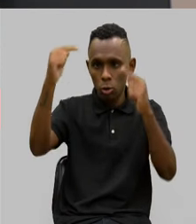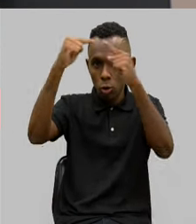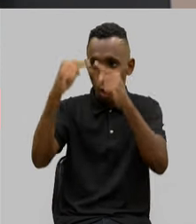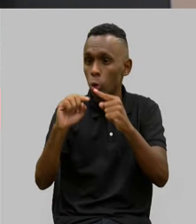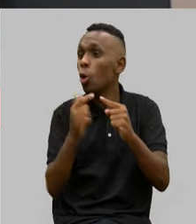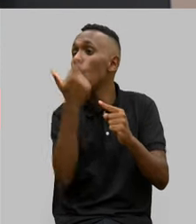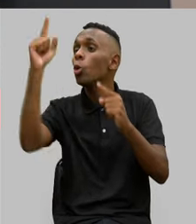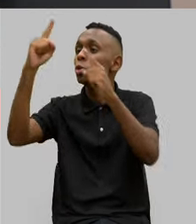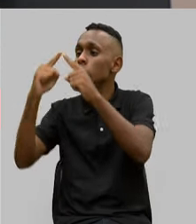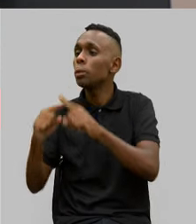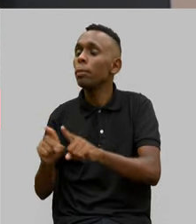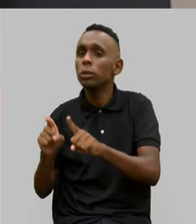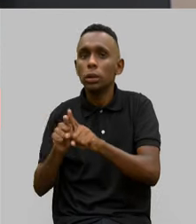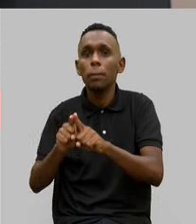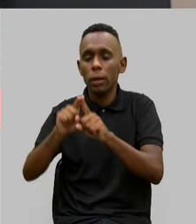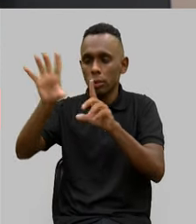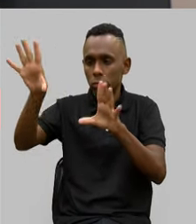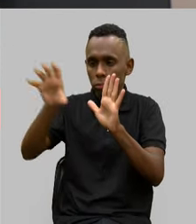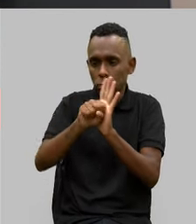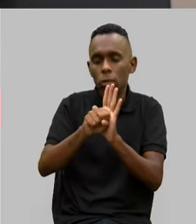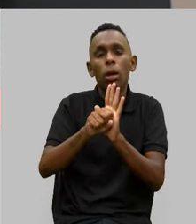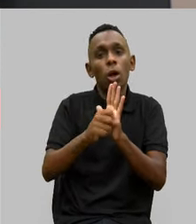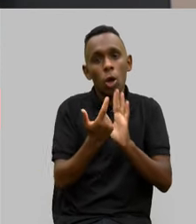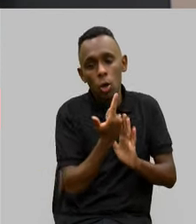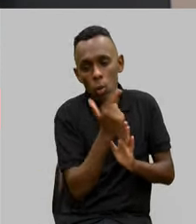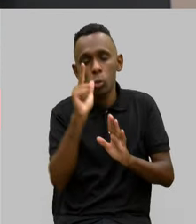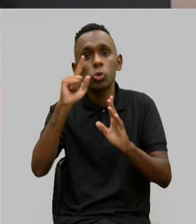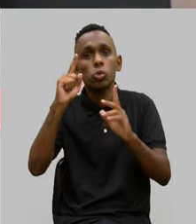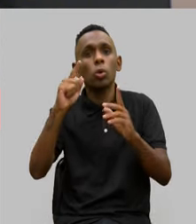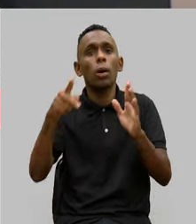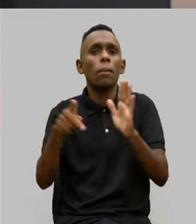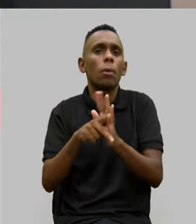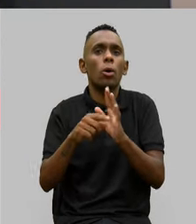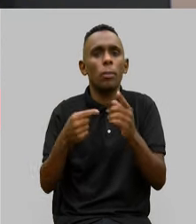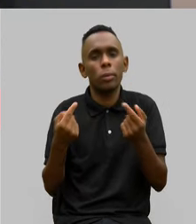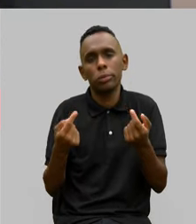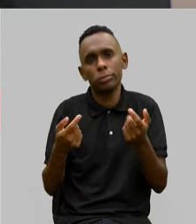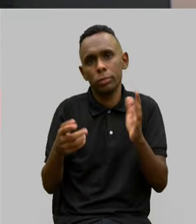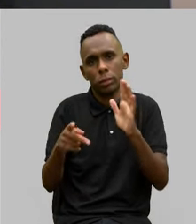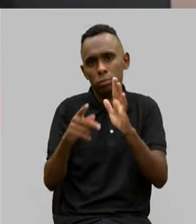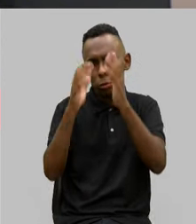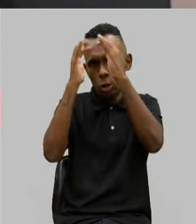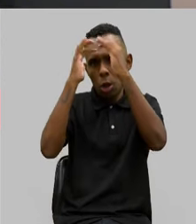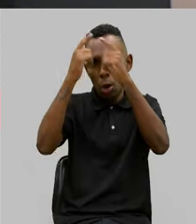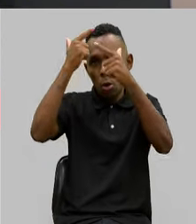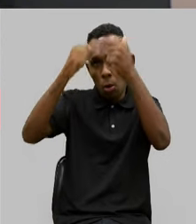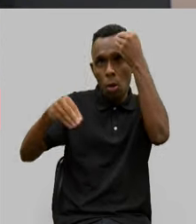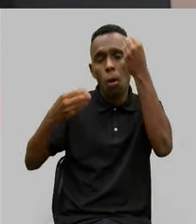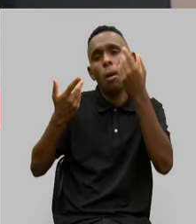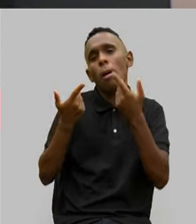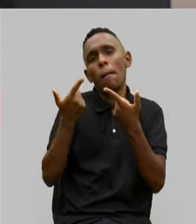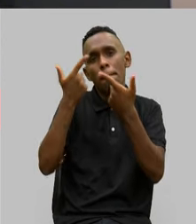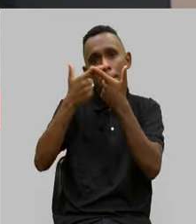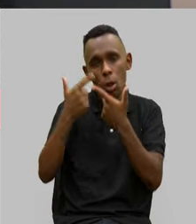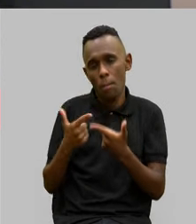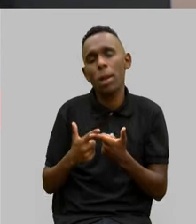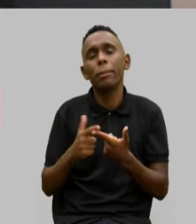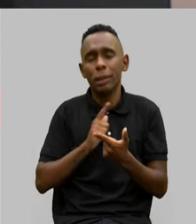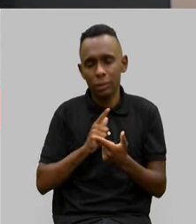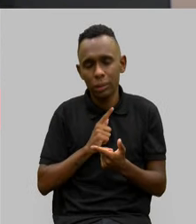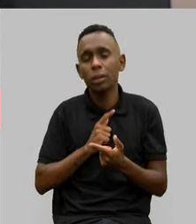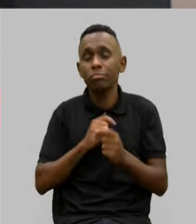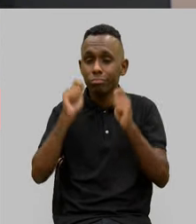adquiriu uma propriedade extremamente boa em caso de acidente vascular encefálico em modelos pré-clínicos